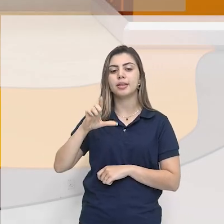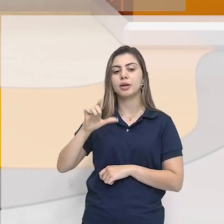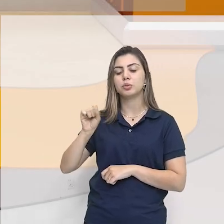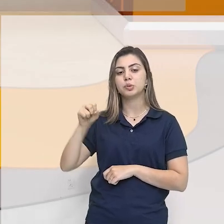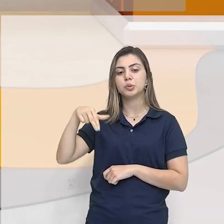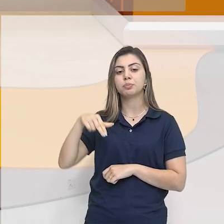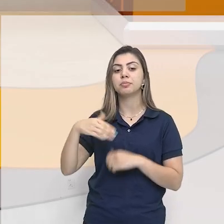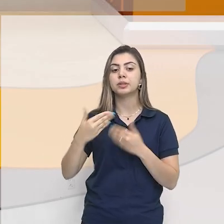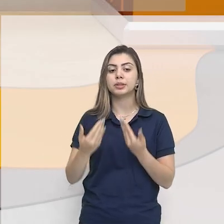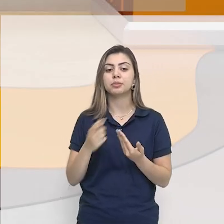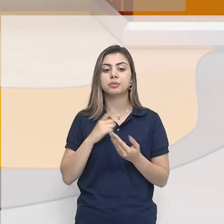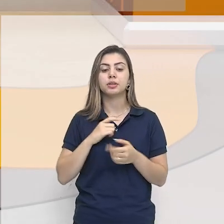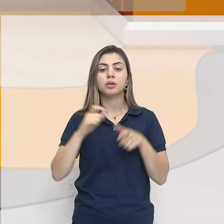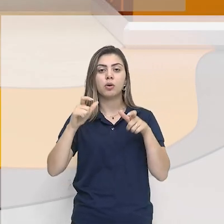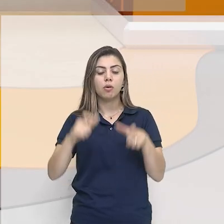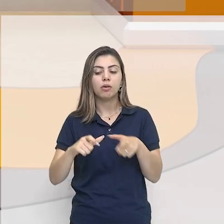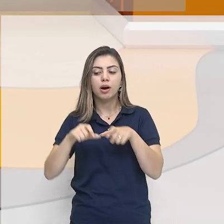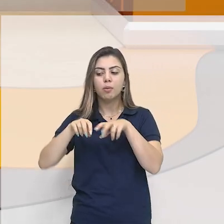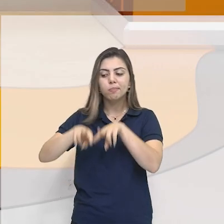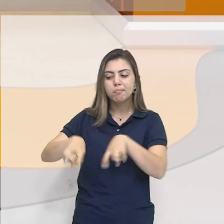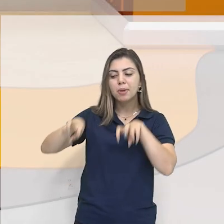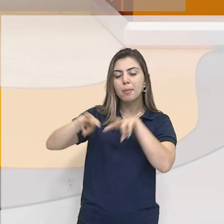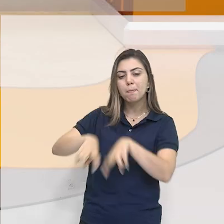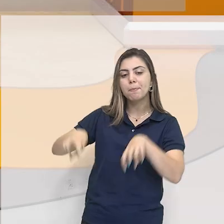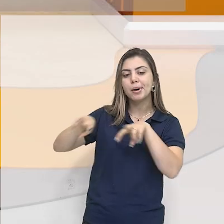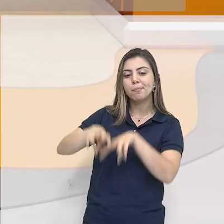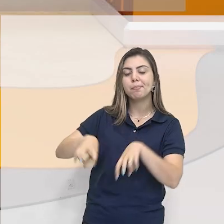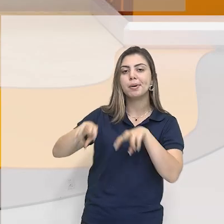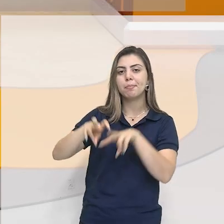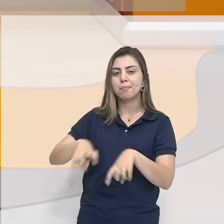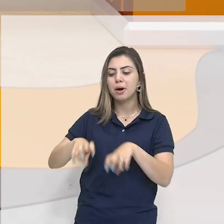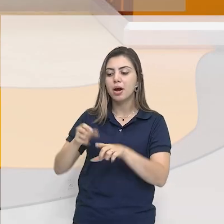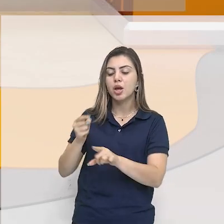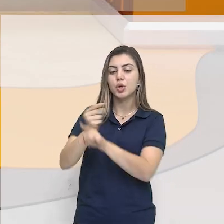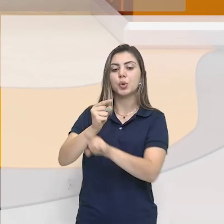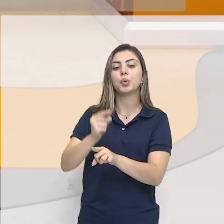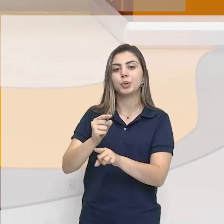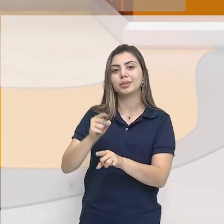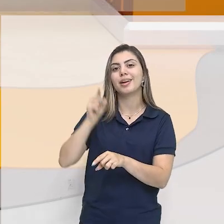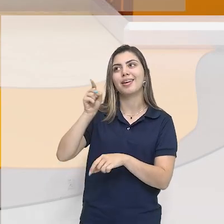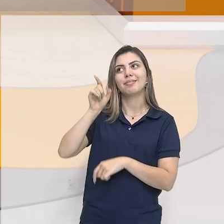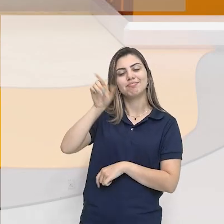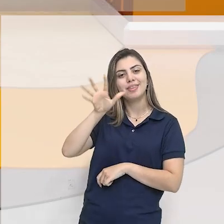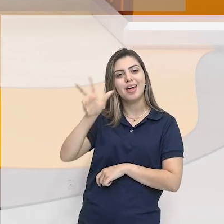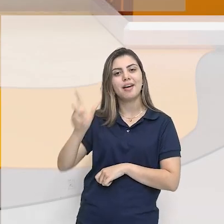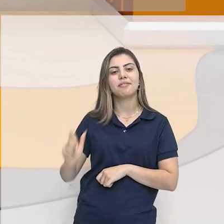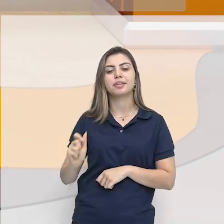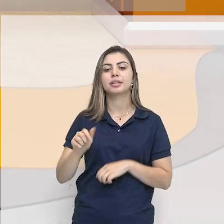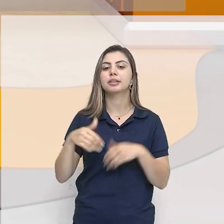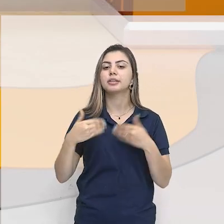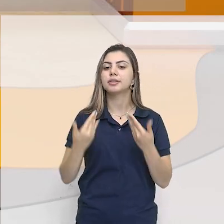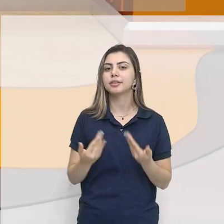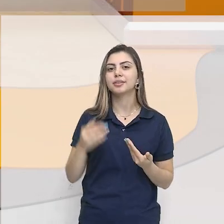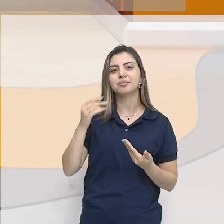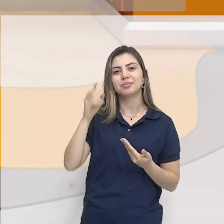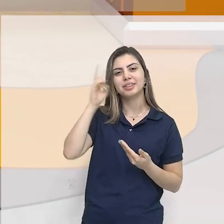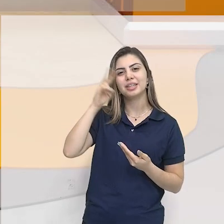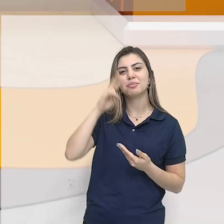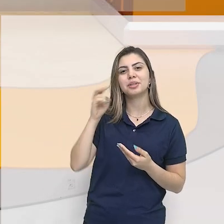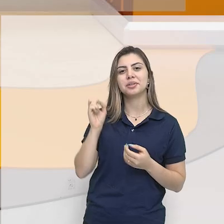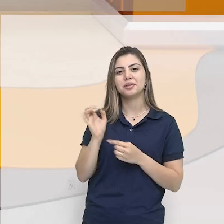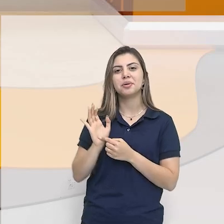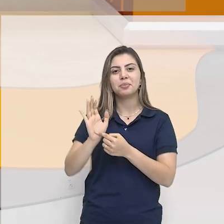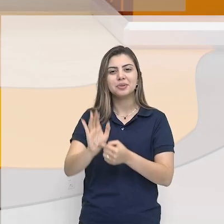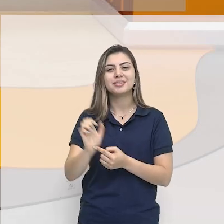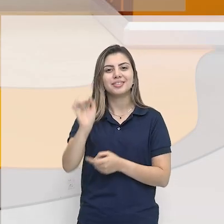sítios arqueológicos, eles estão aí, né, presentes, então, na África. Por isso, então, aquela imagem da África